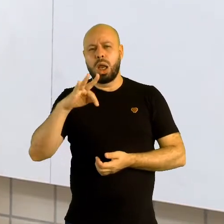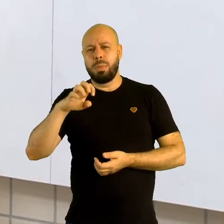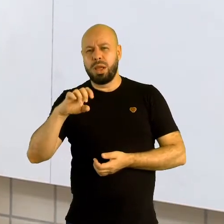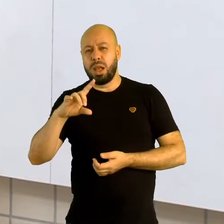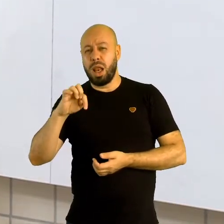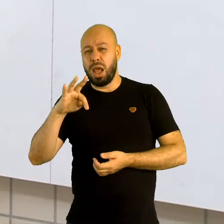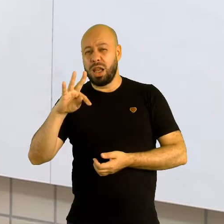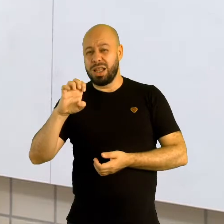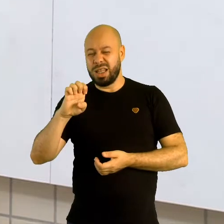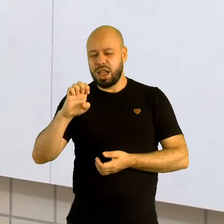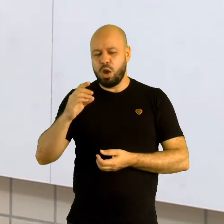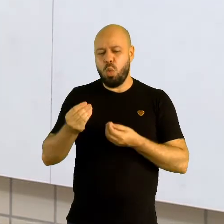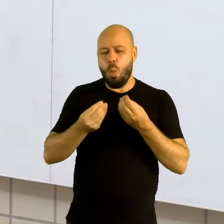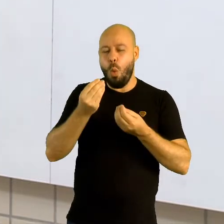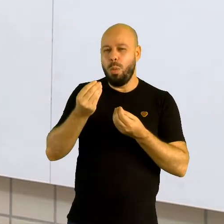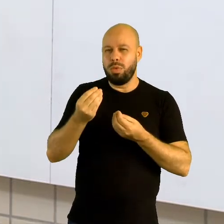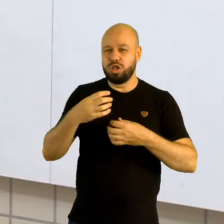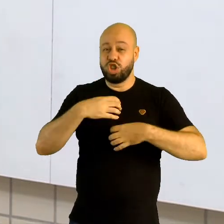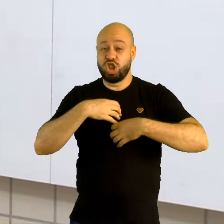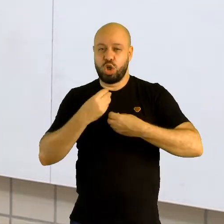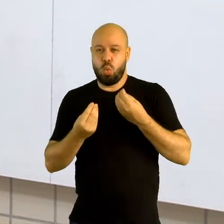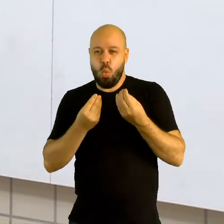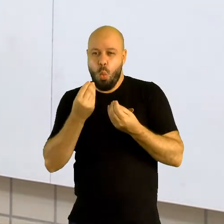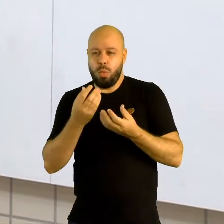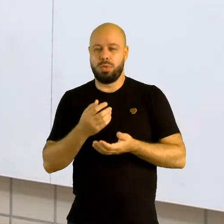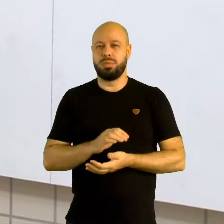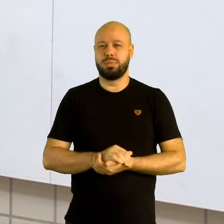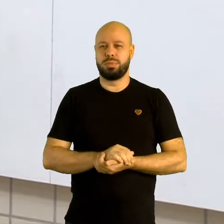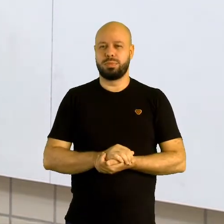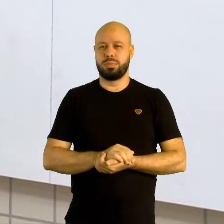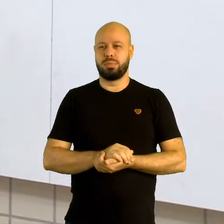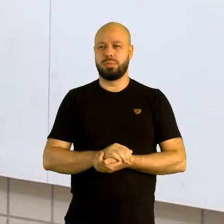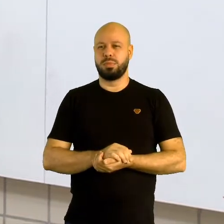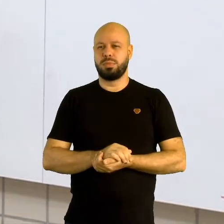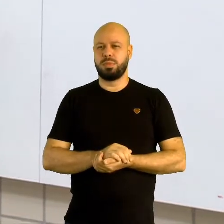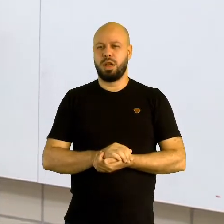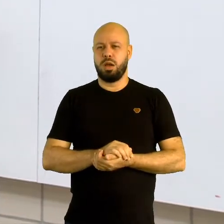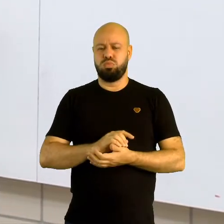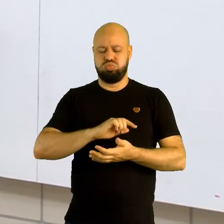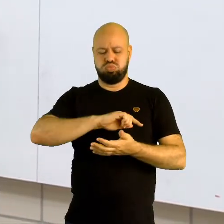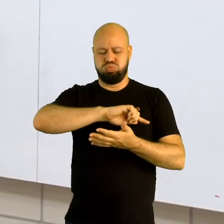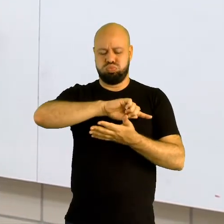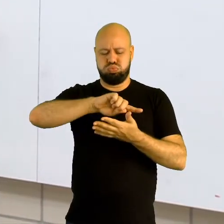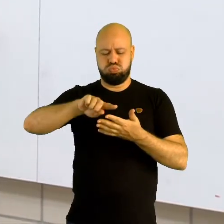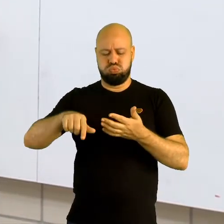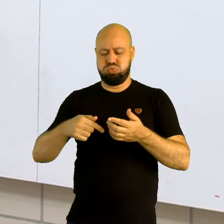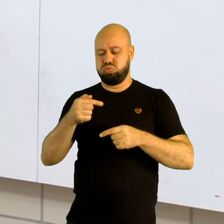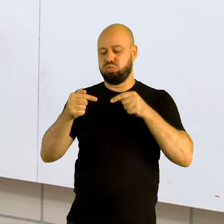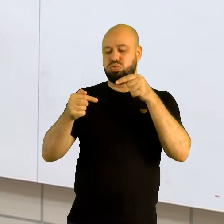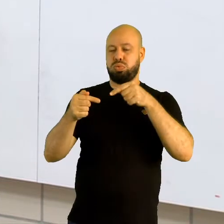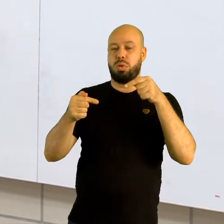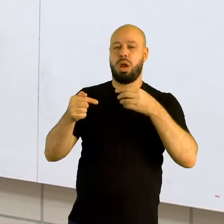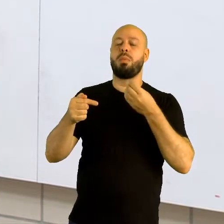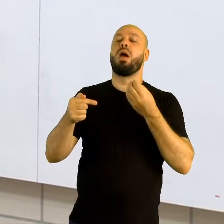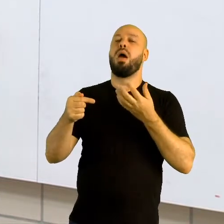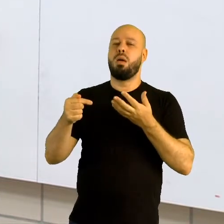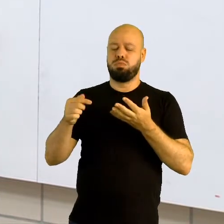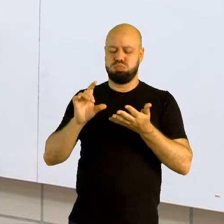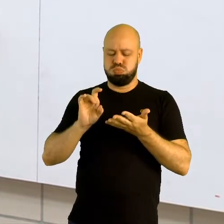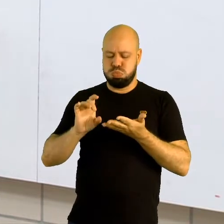maneiras. Alright? Então, aqui nós temos a aplicabilidade de